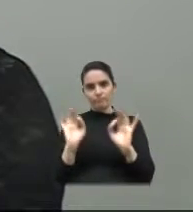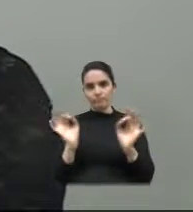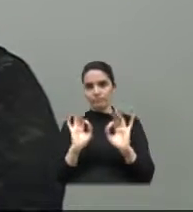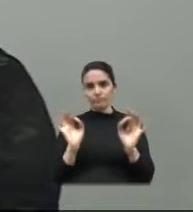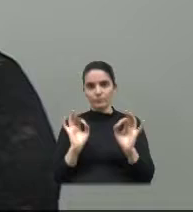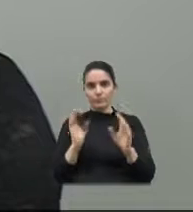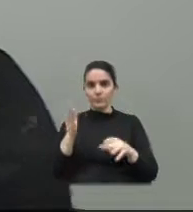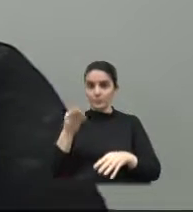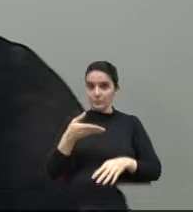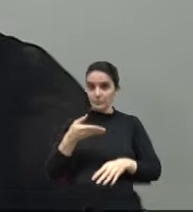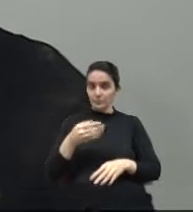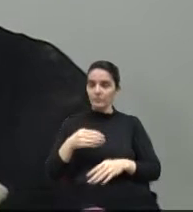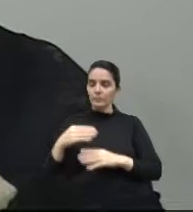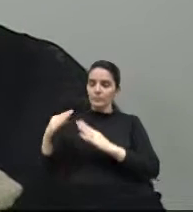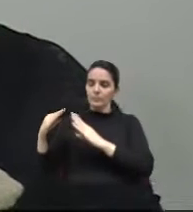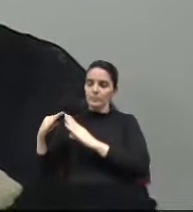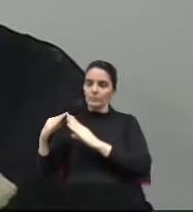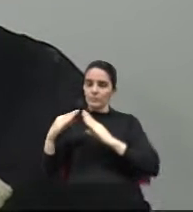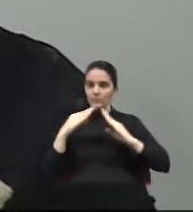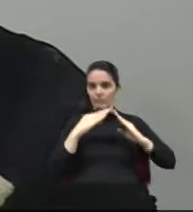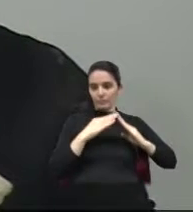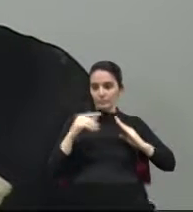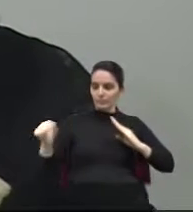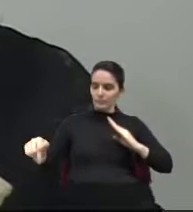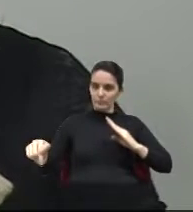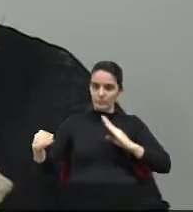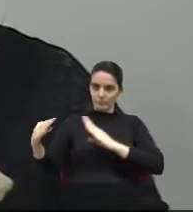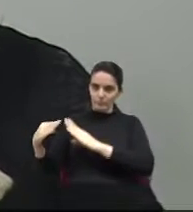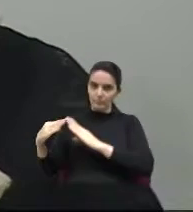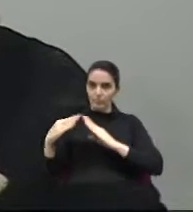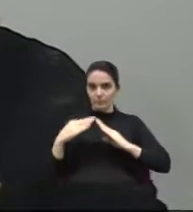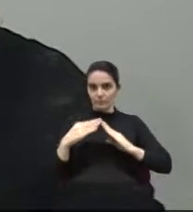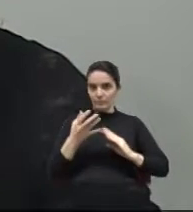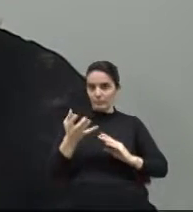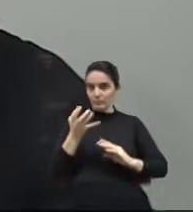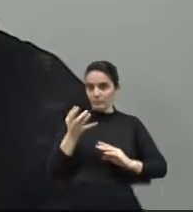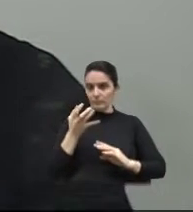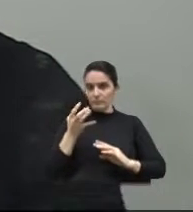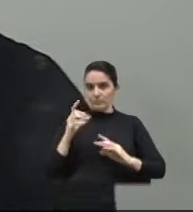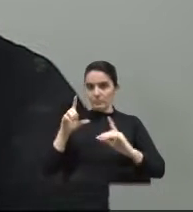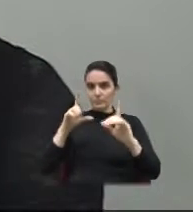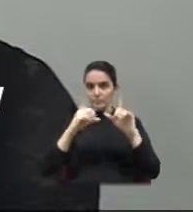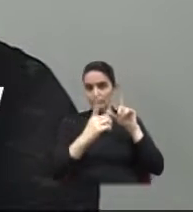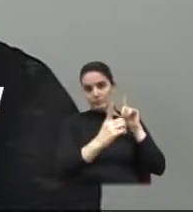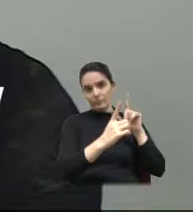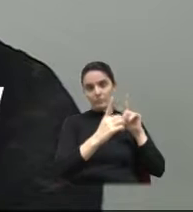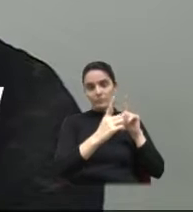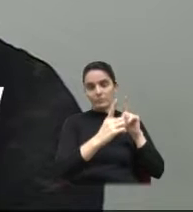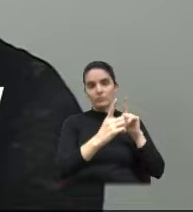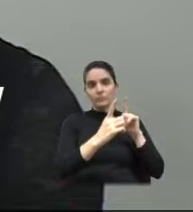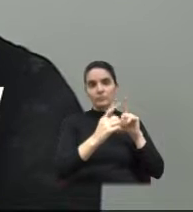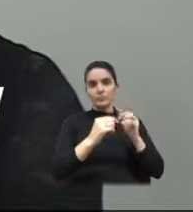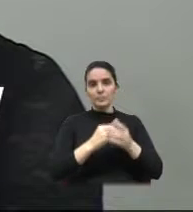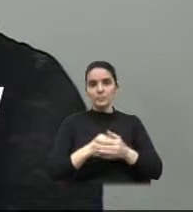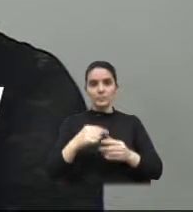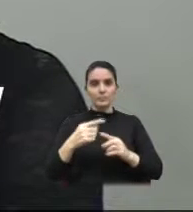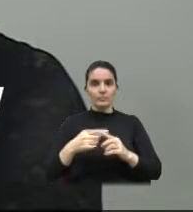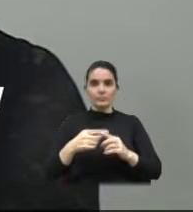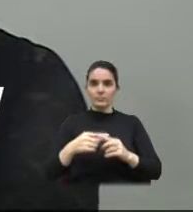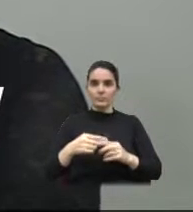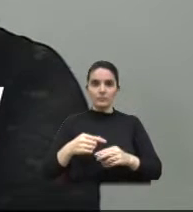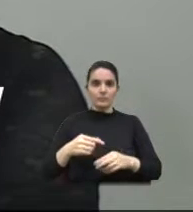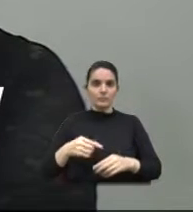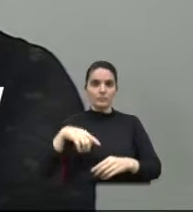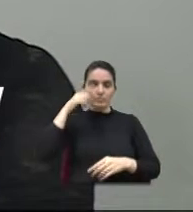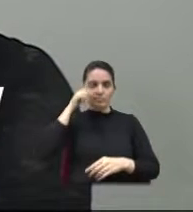uns vizinhos aqui falar comigo que eles estão querendo que coloque aquela plaquinha na frente, porque não está conseguindo sair com o carro,